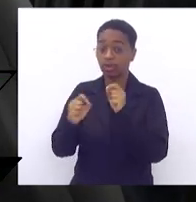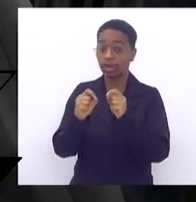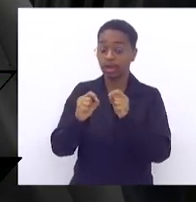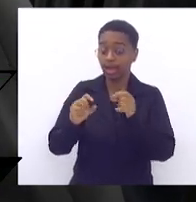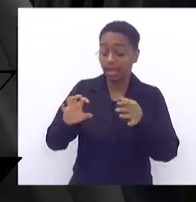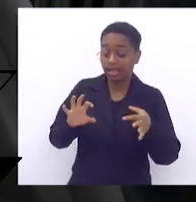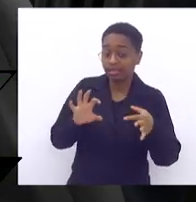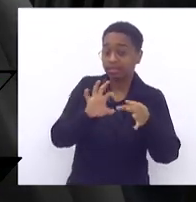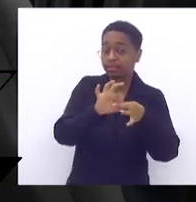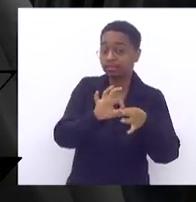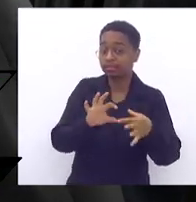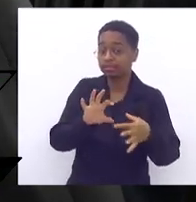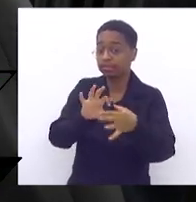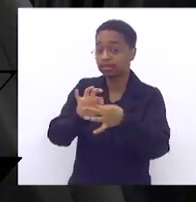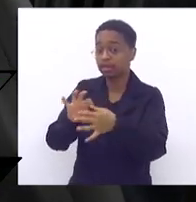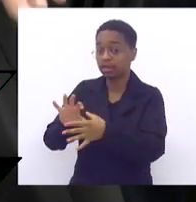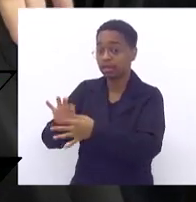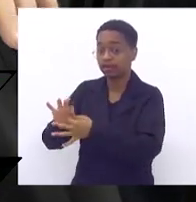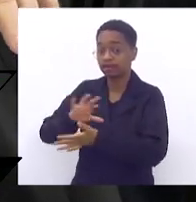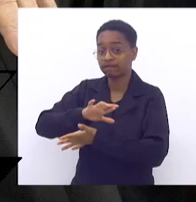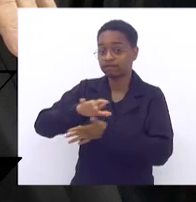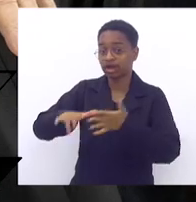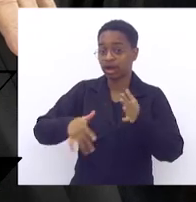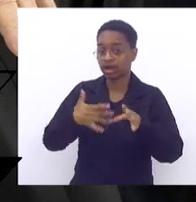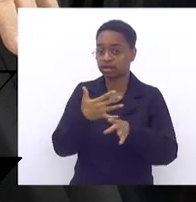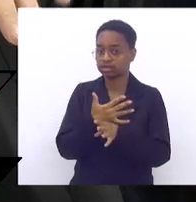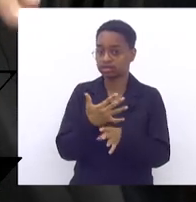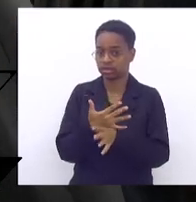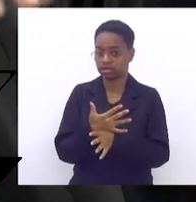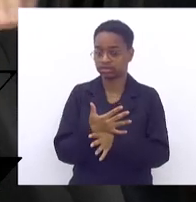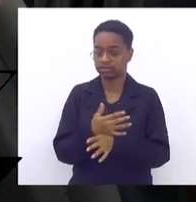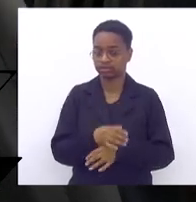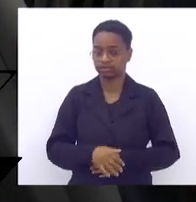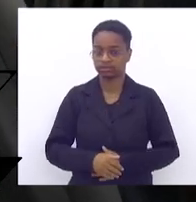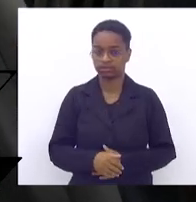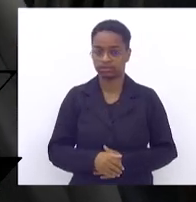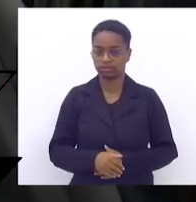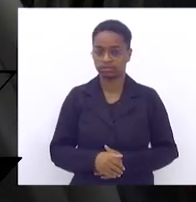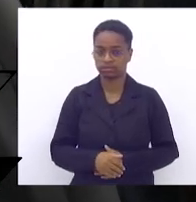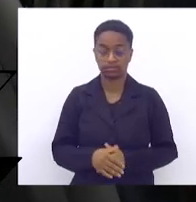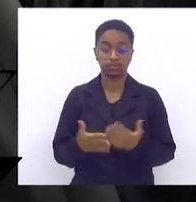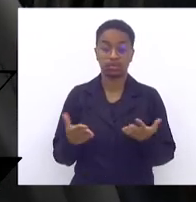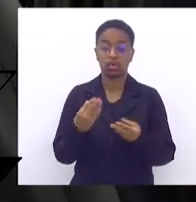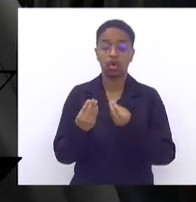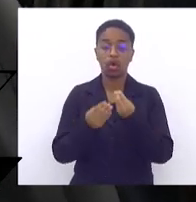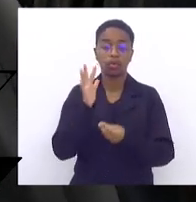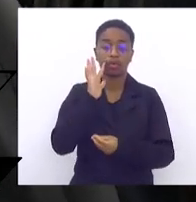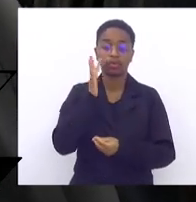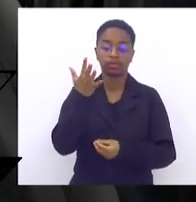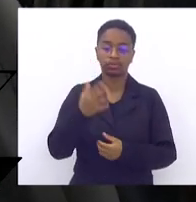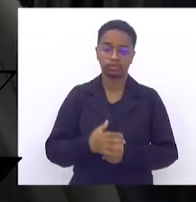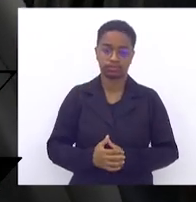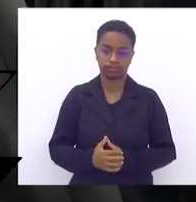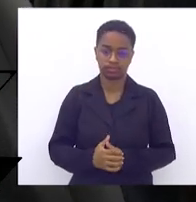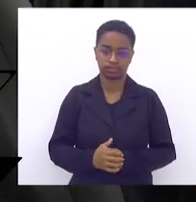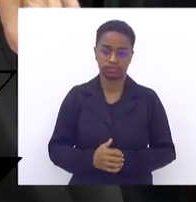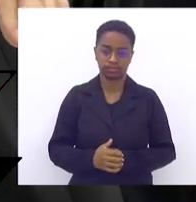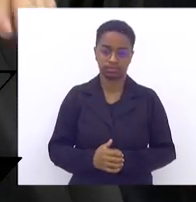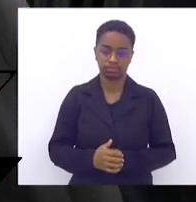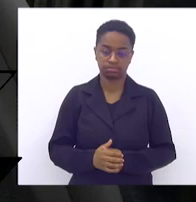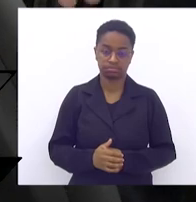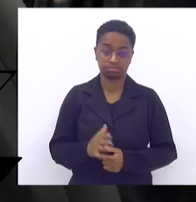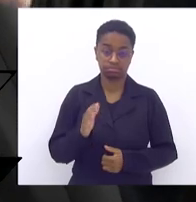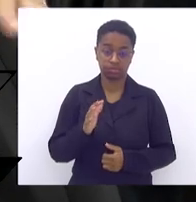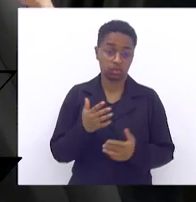integração dos diversos municípios do metropolitano. Então, como contornar isso? Qualquer decisão